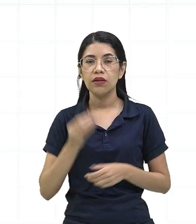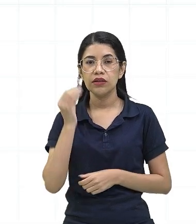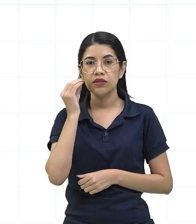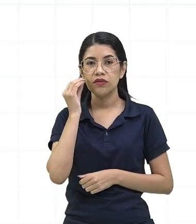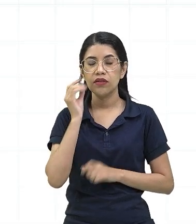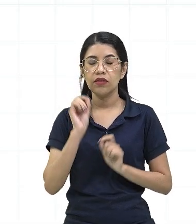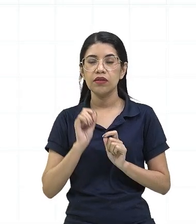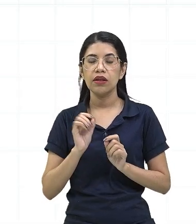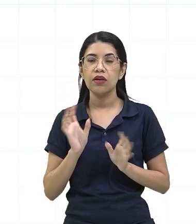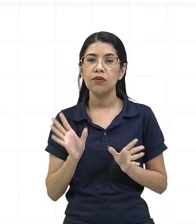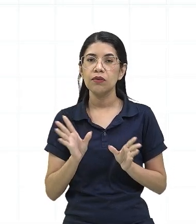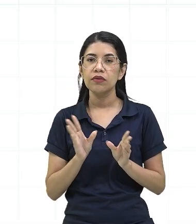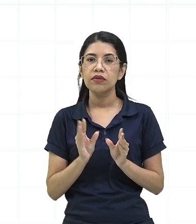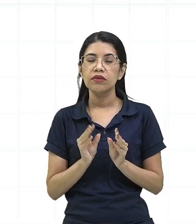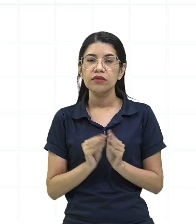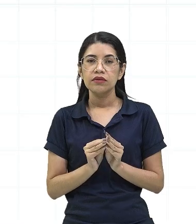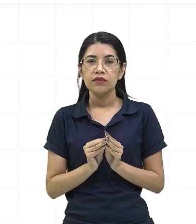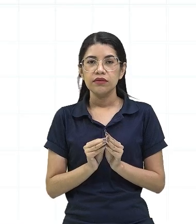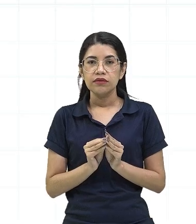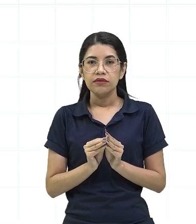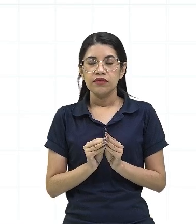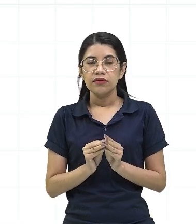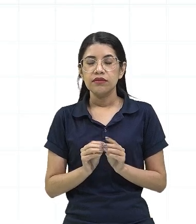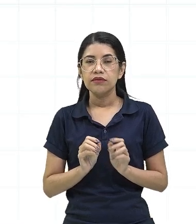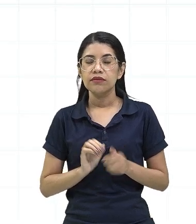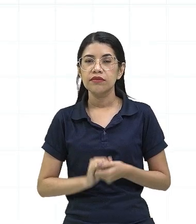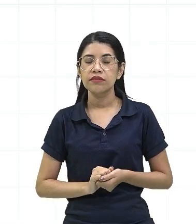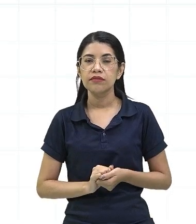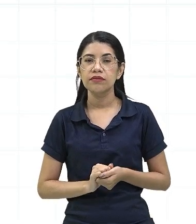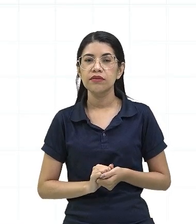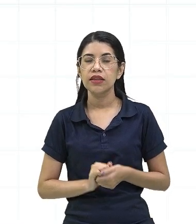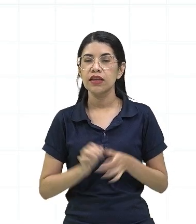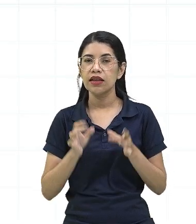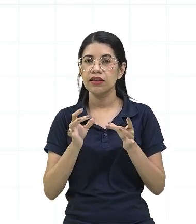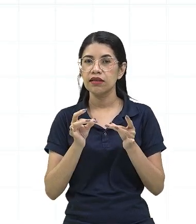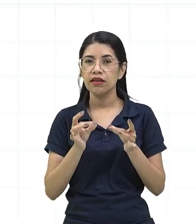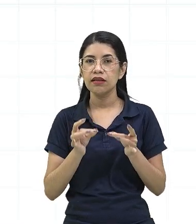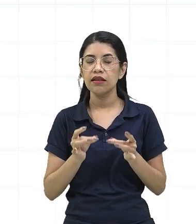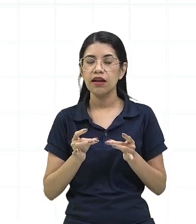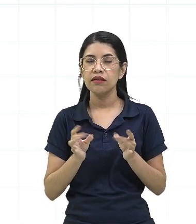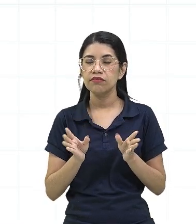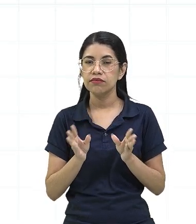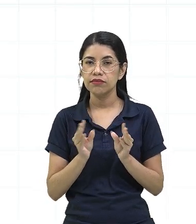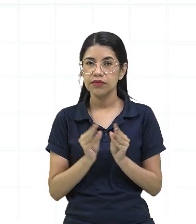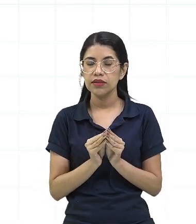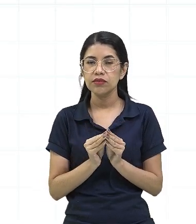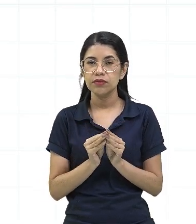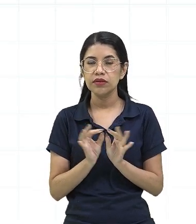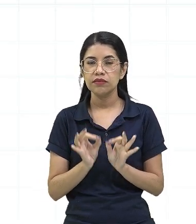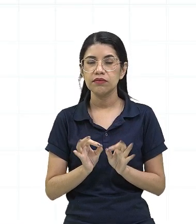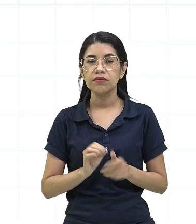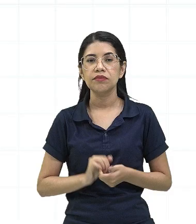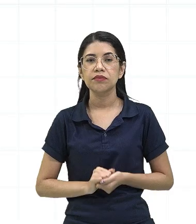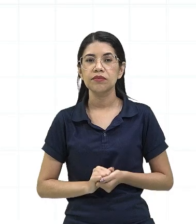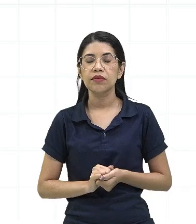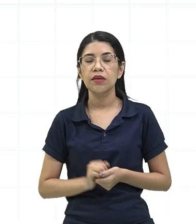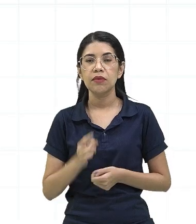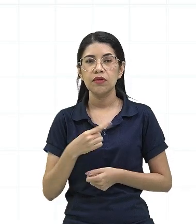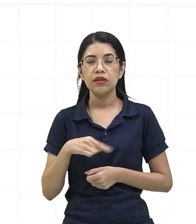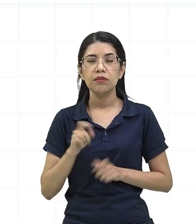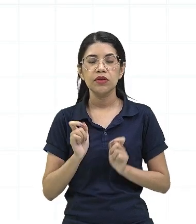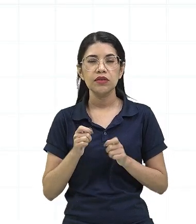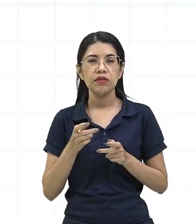vocês um resumo, né? Ele está bem sucinto mesmo, né? Para que vocês